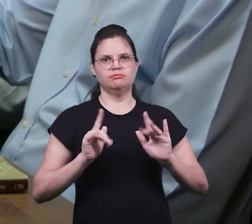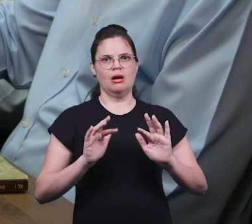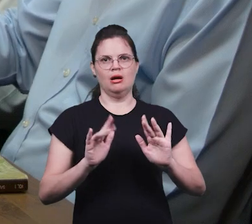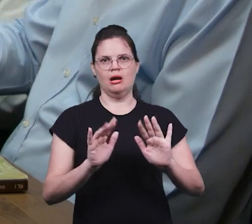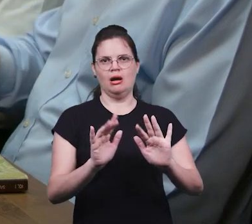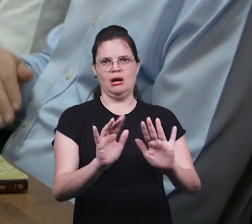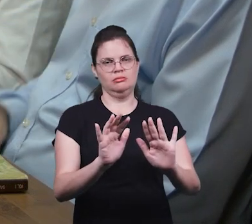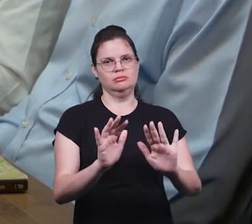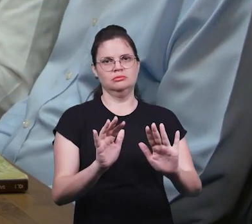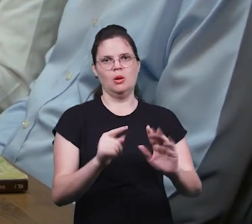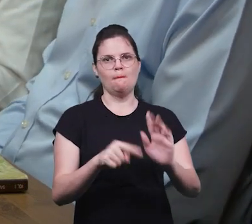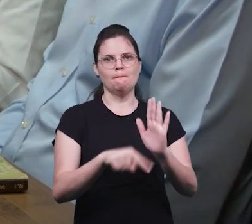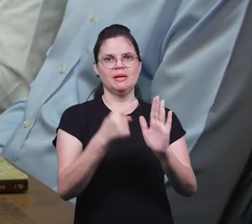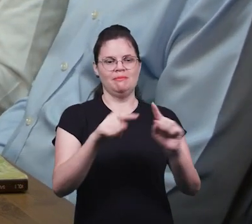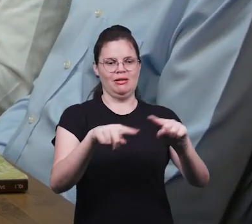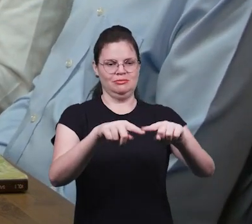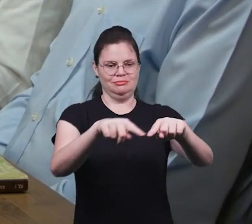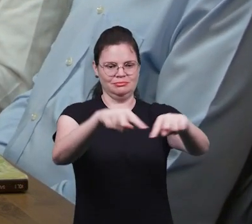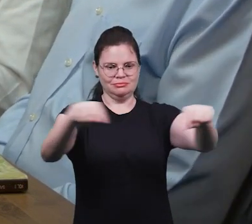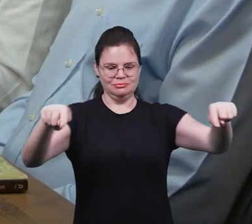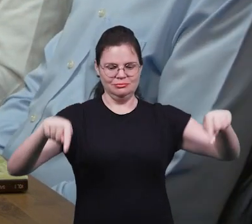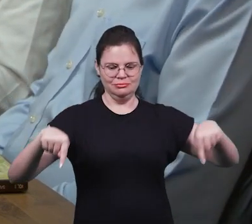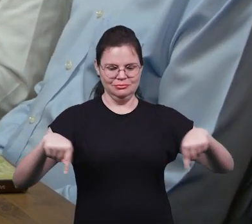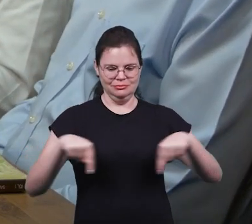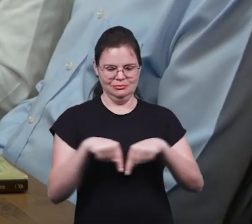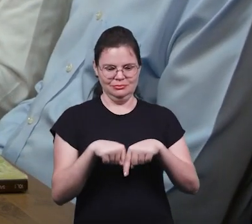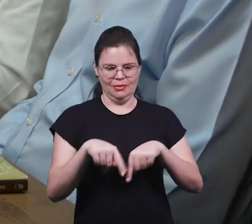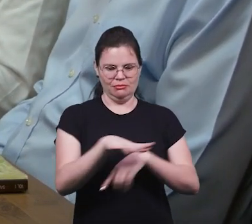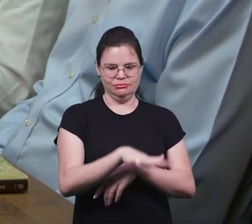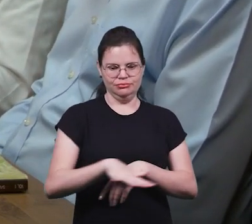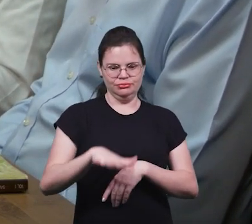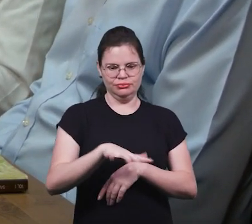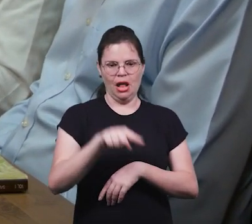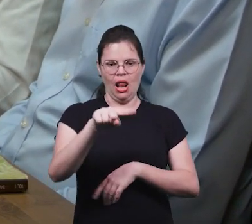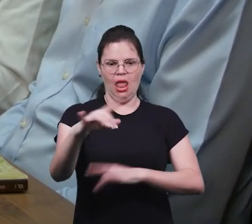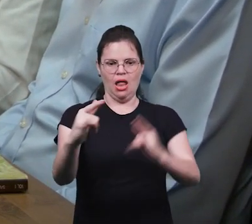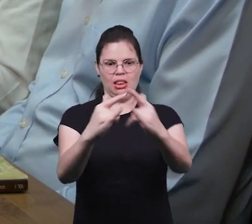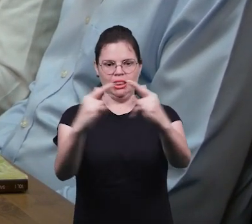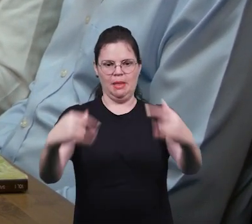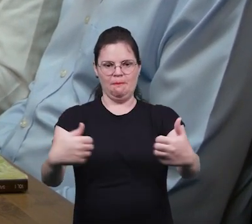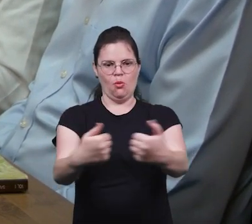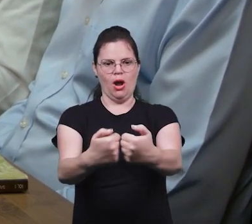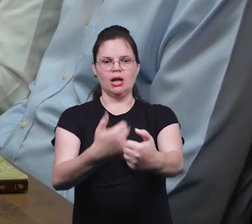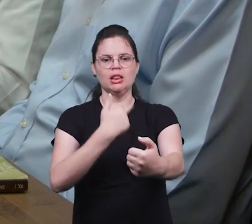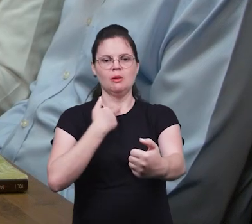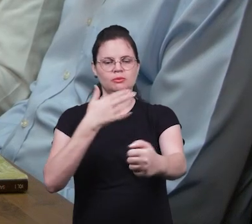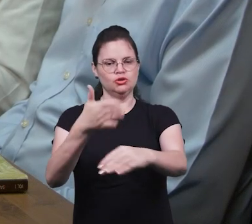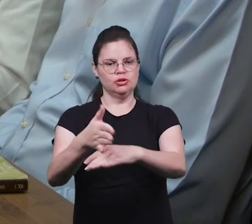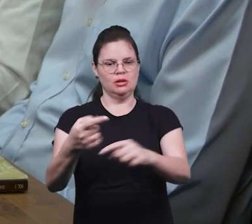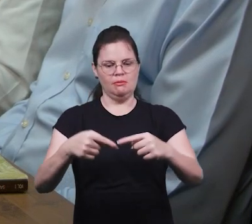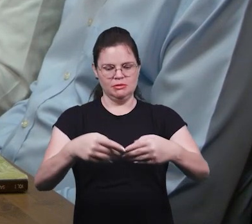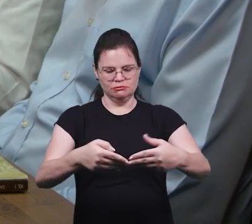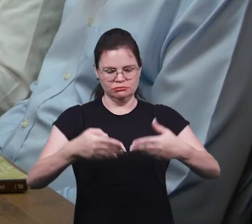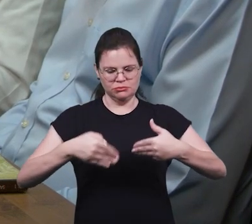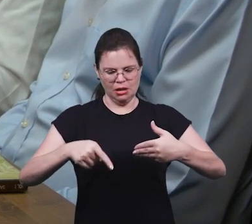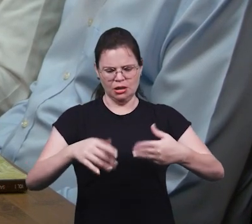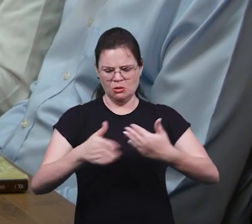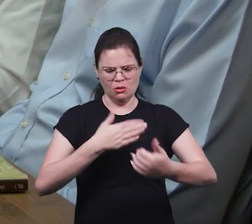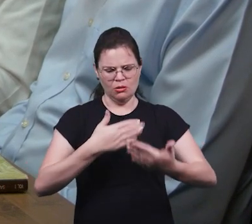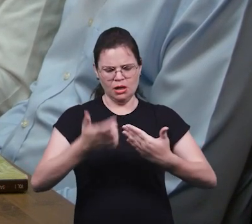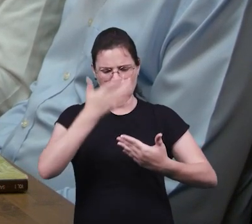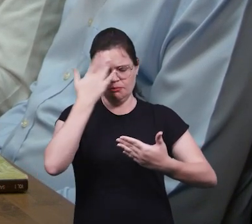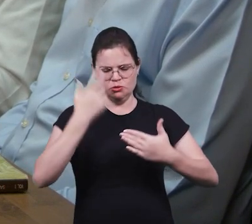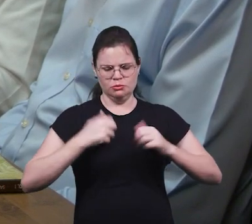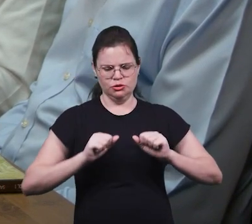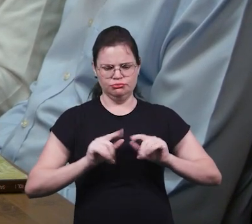O acesso ali, primeiro, ao pátio ali, qualquer um podia se achegar e entrar. É o convite